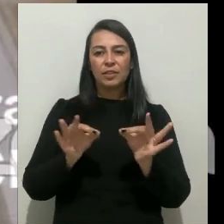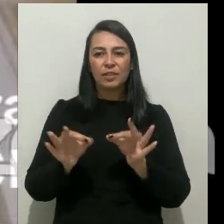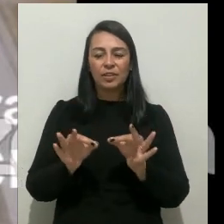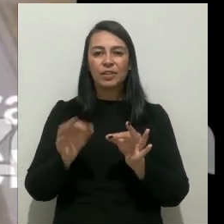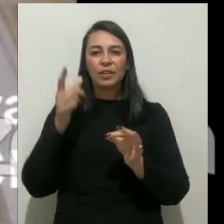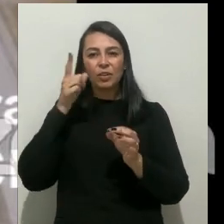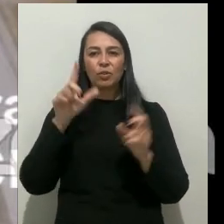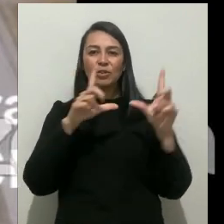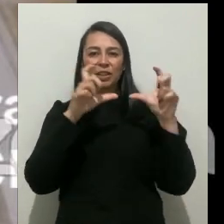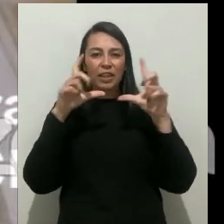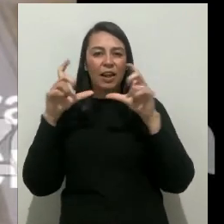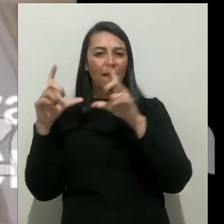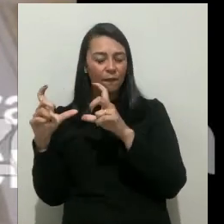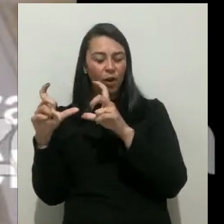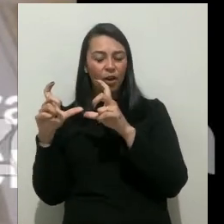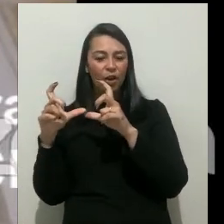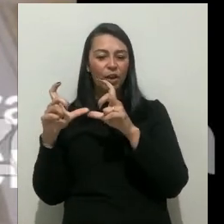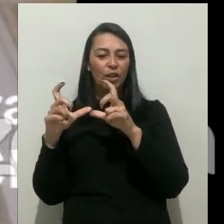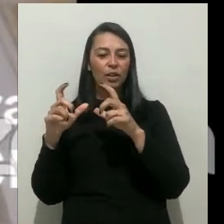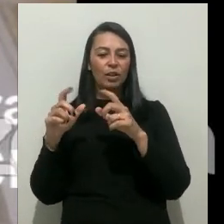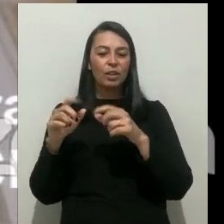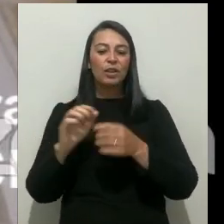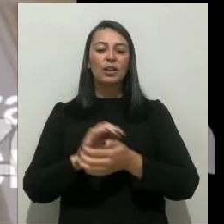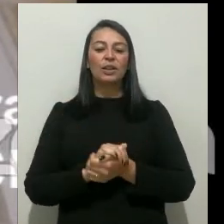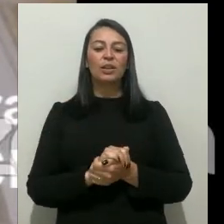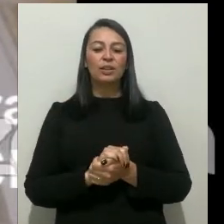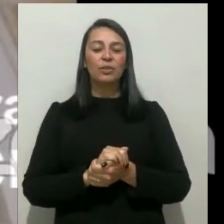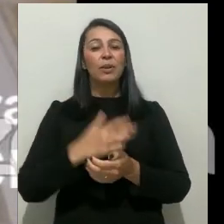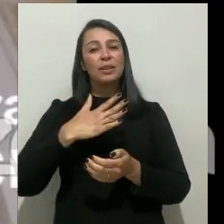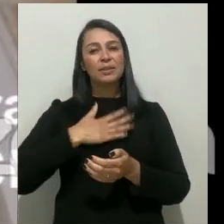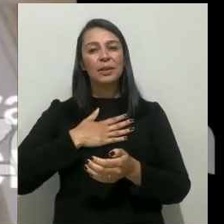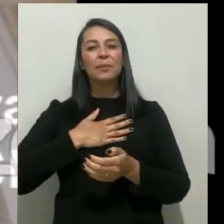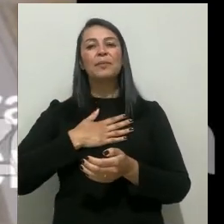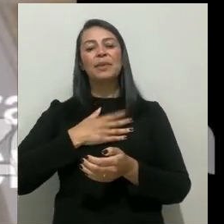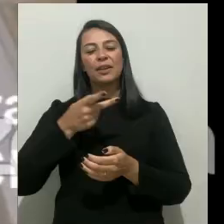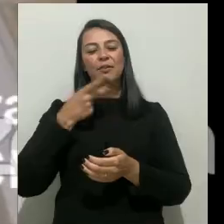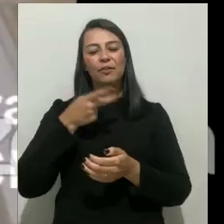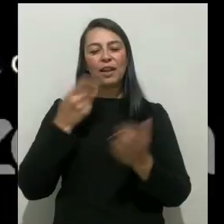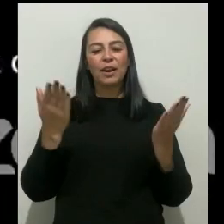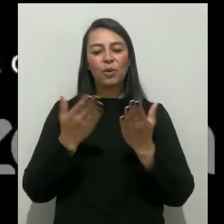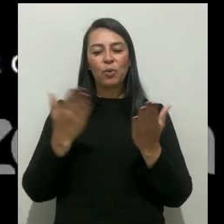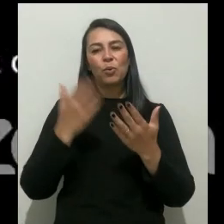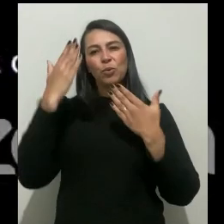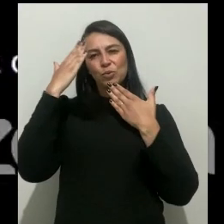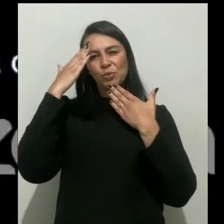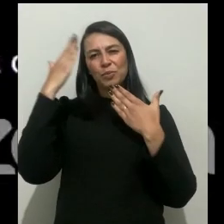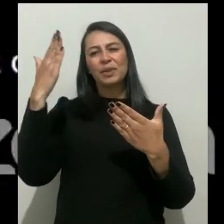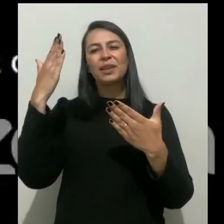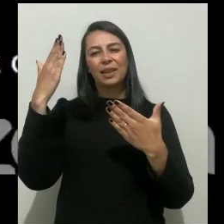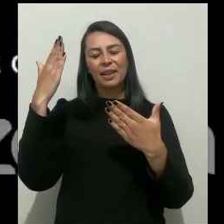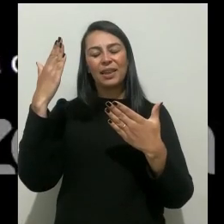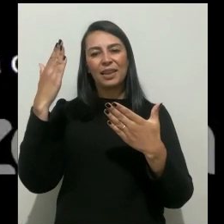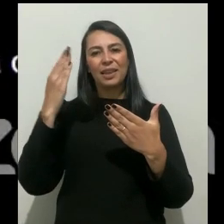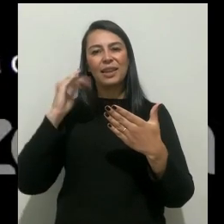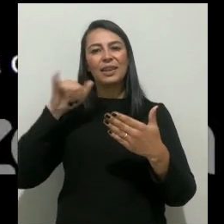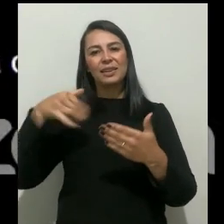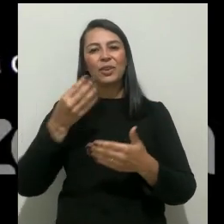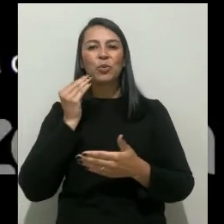tirar essas fotos, né? Então, era essa a minha contribuição. Agradeço muito, né,